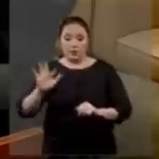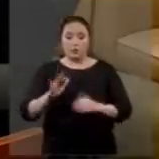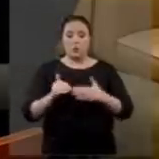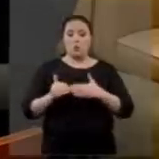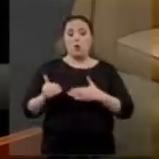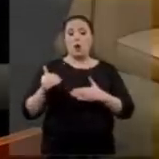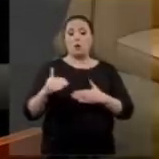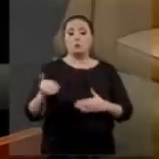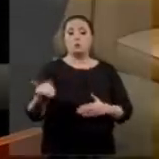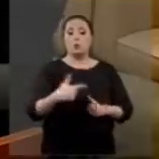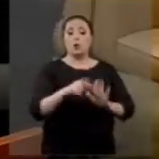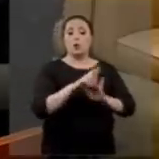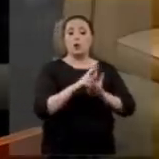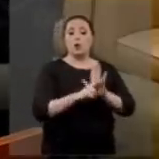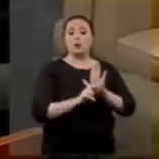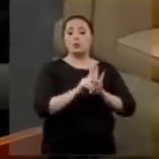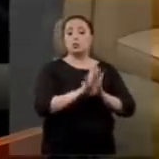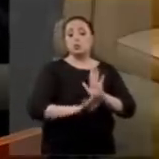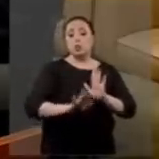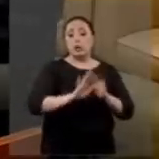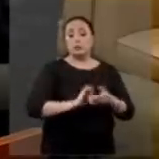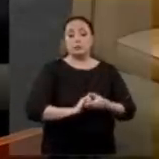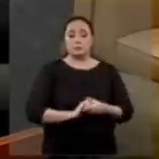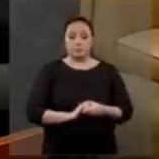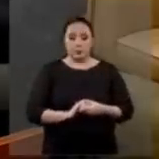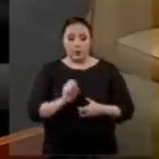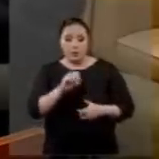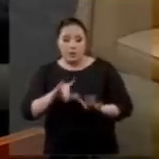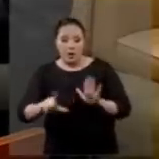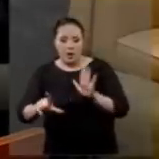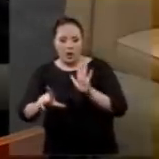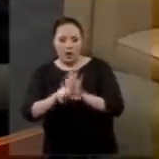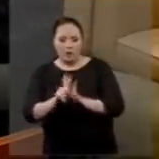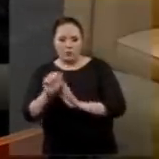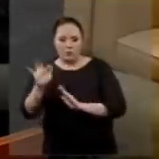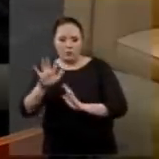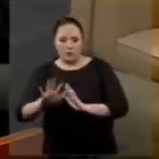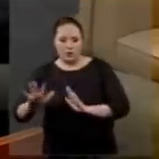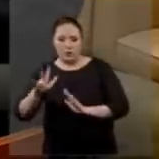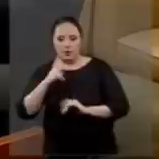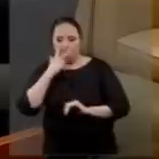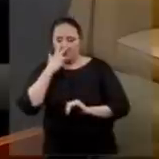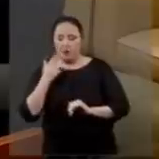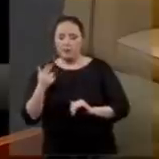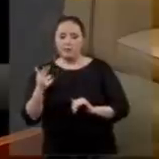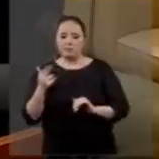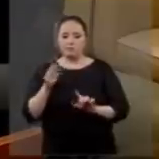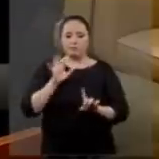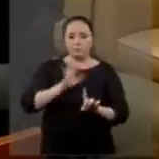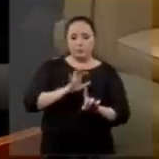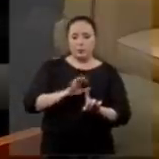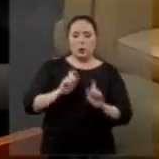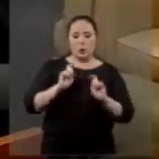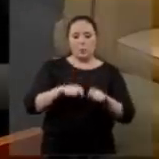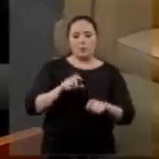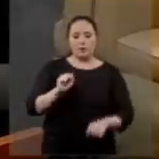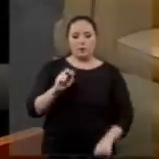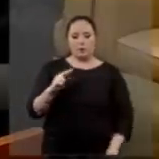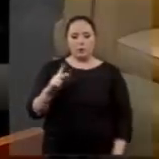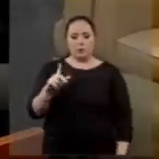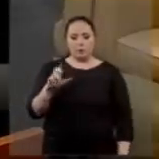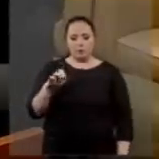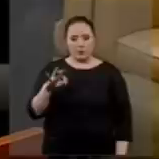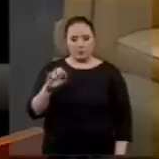além das normas gerais, e se a lei federal invadir a competência suplementar, e se a lei